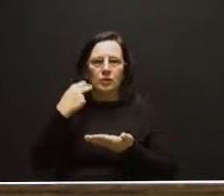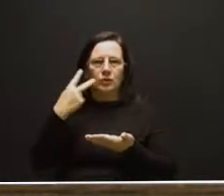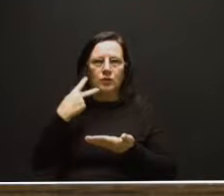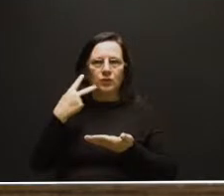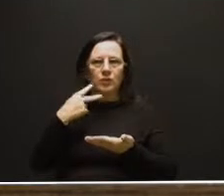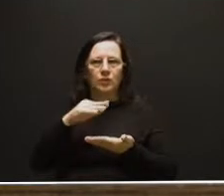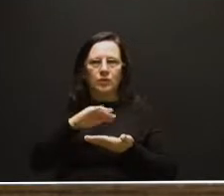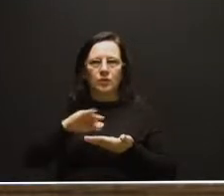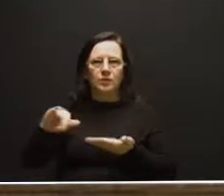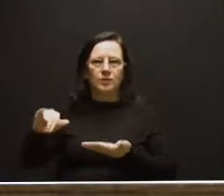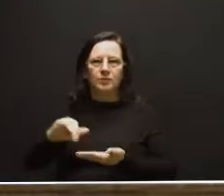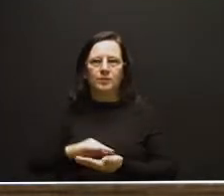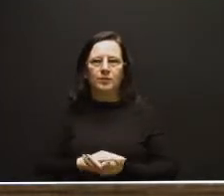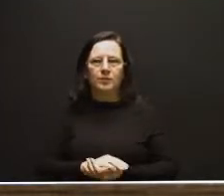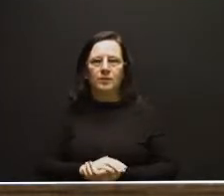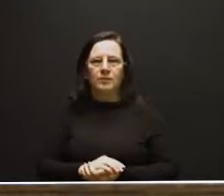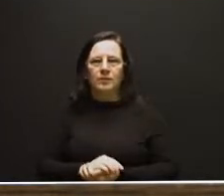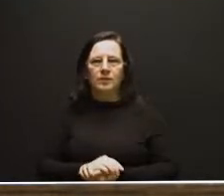autor